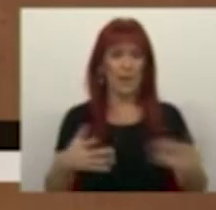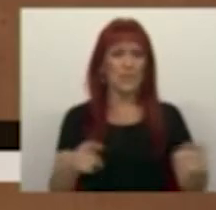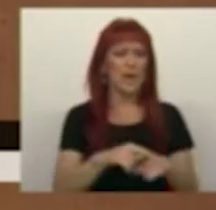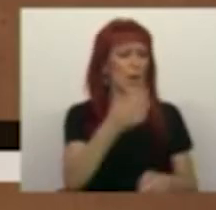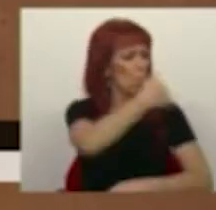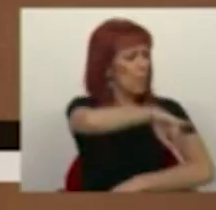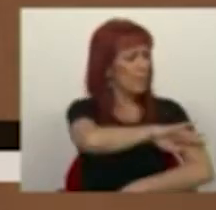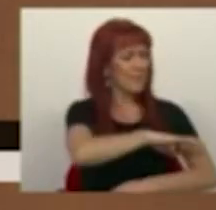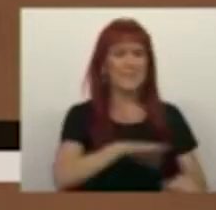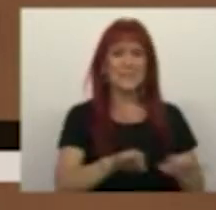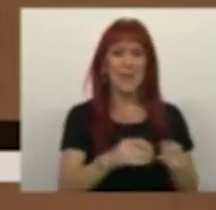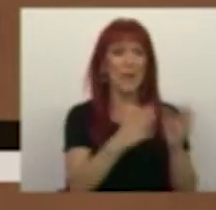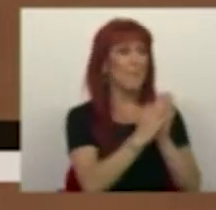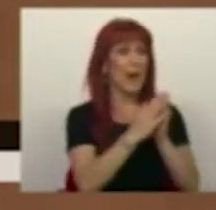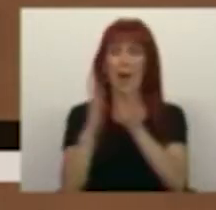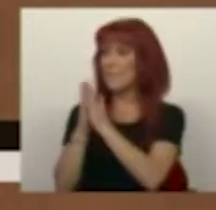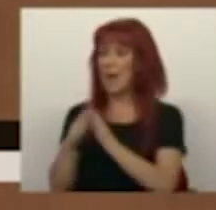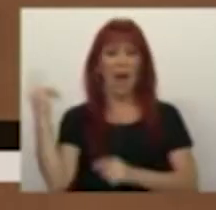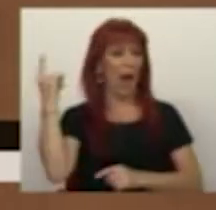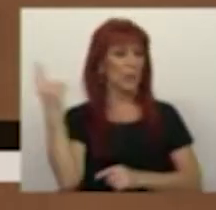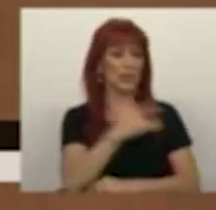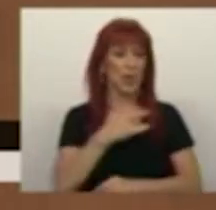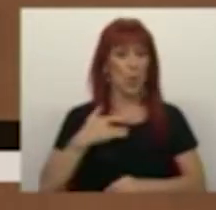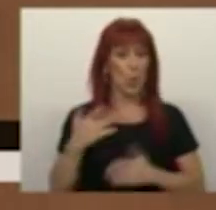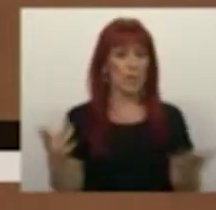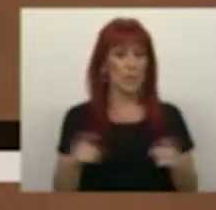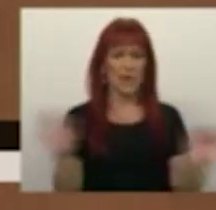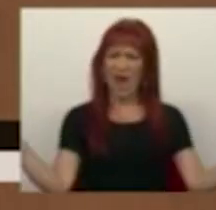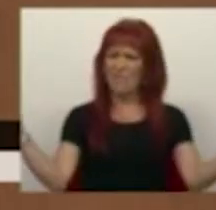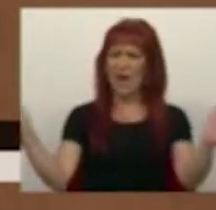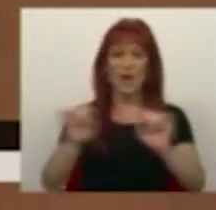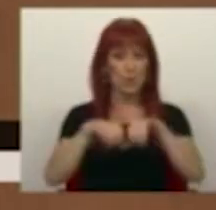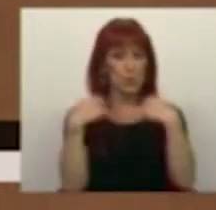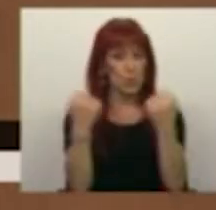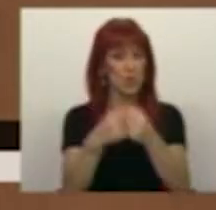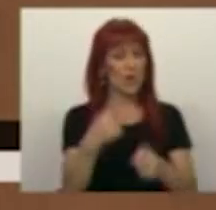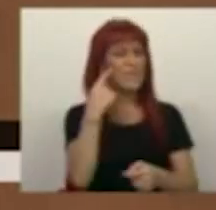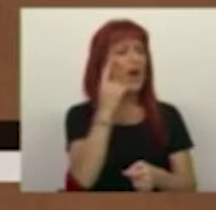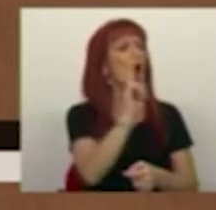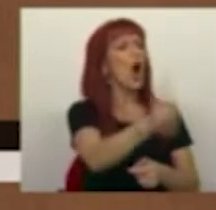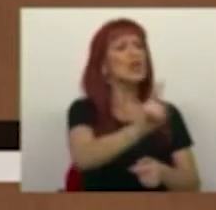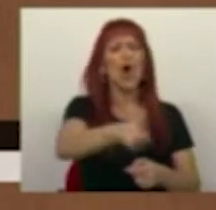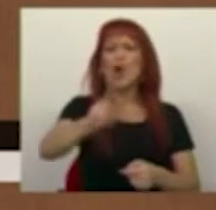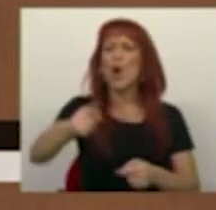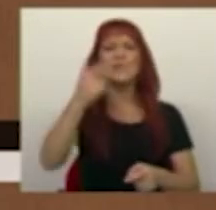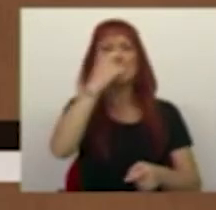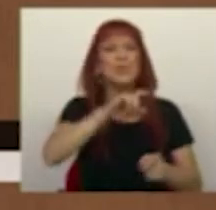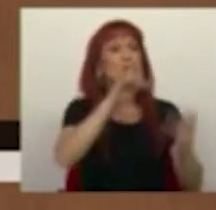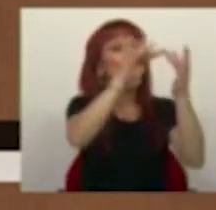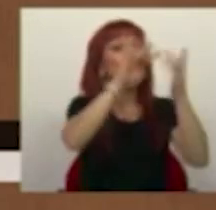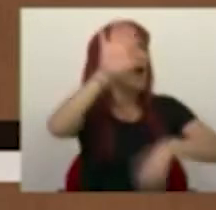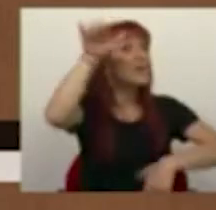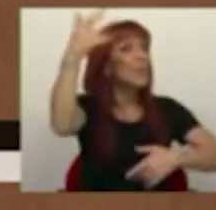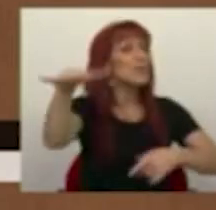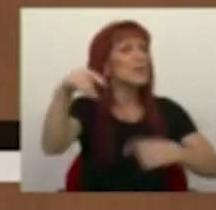em Coimbra, com o apelo das autoridades de saúde à mobilização social para a identificação de eventuais contactos